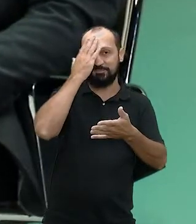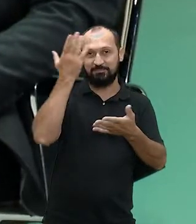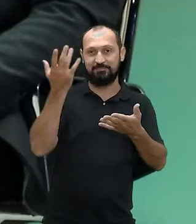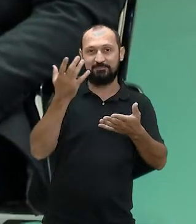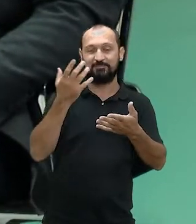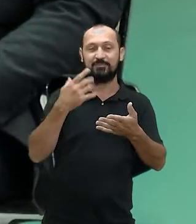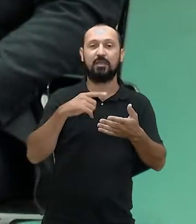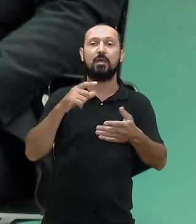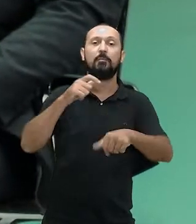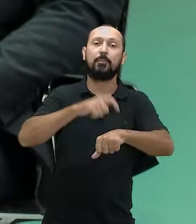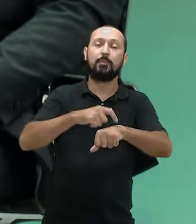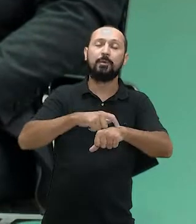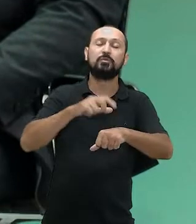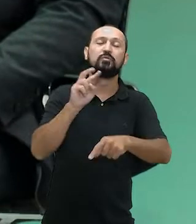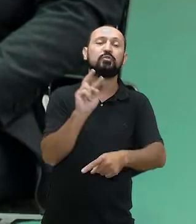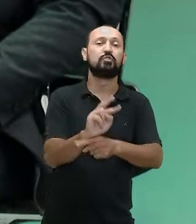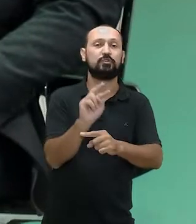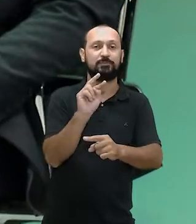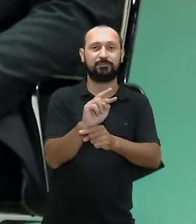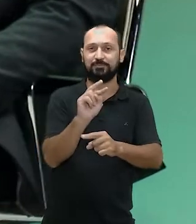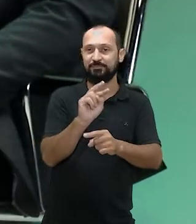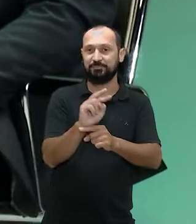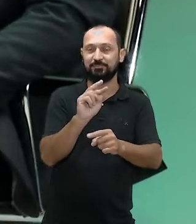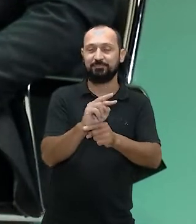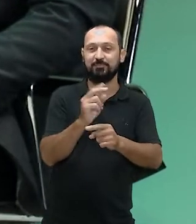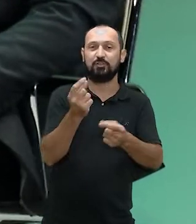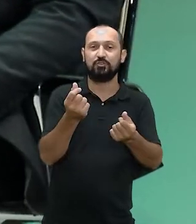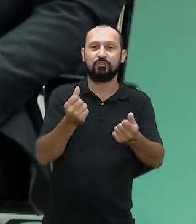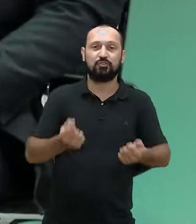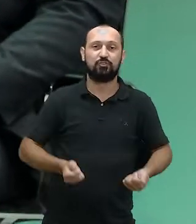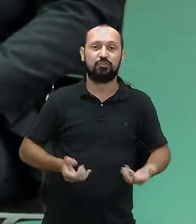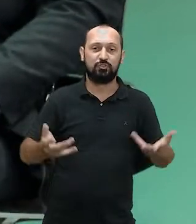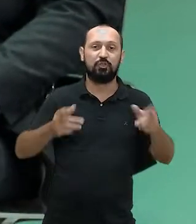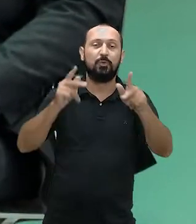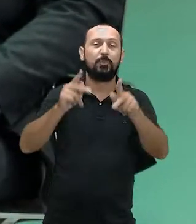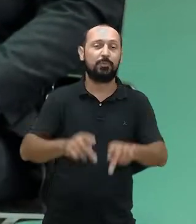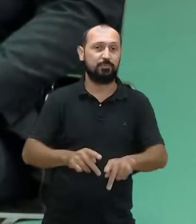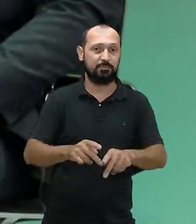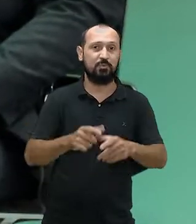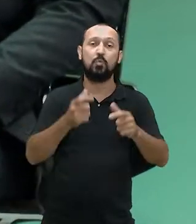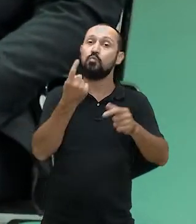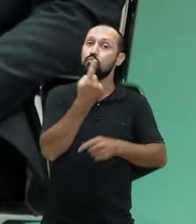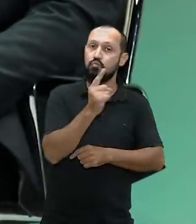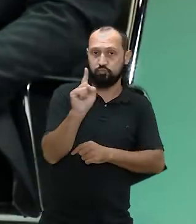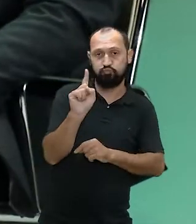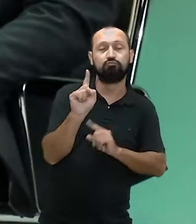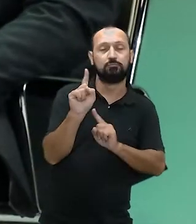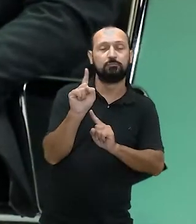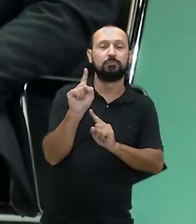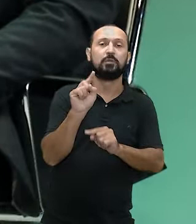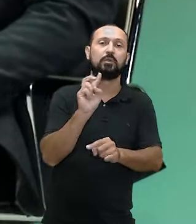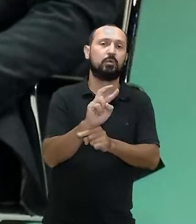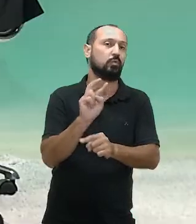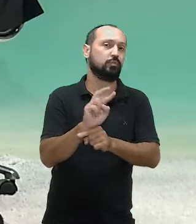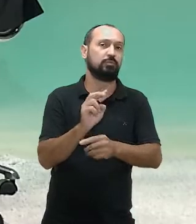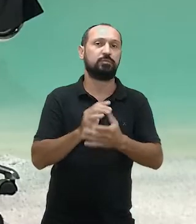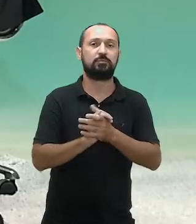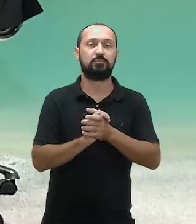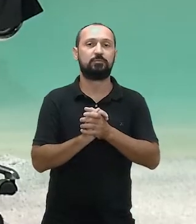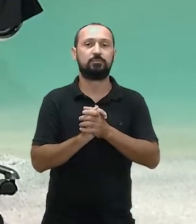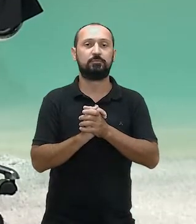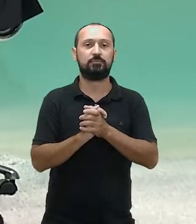Onde se realiza o controle, inclusive, dos gastos públicos. Um dos lugares, né, onde se realiza o controle.